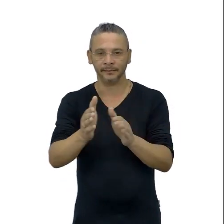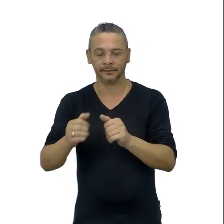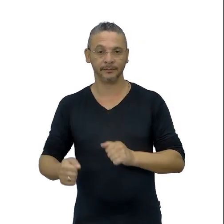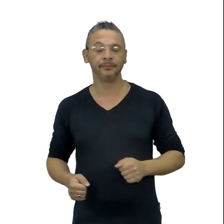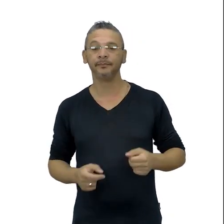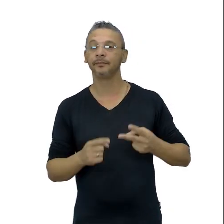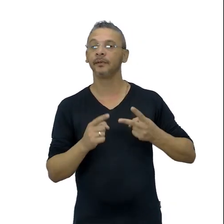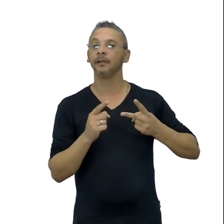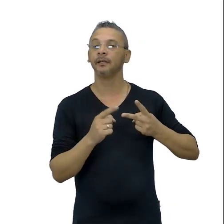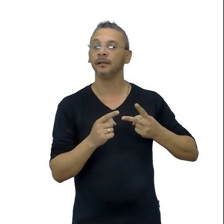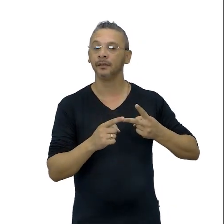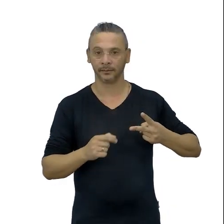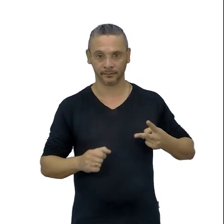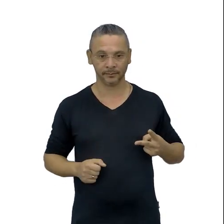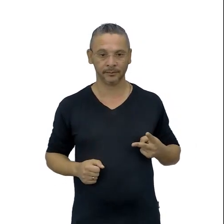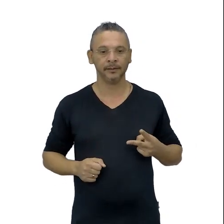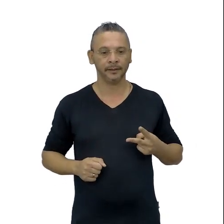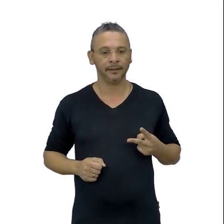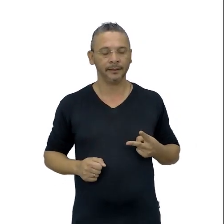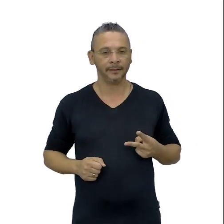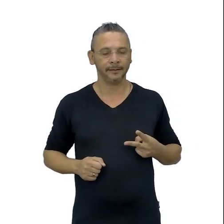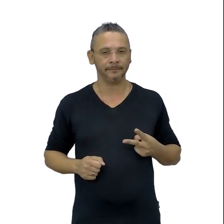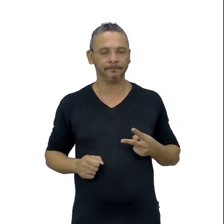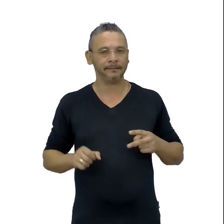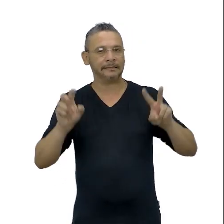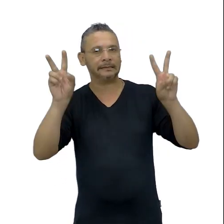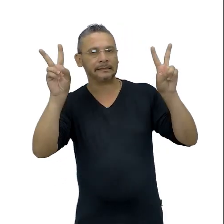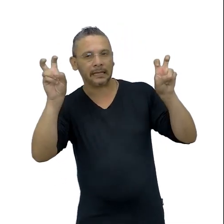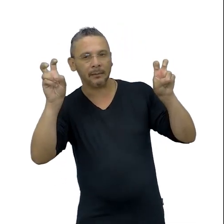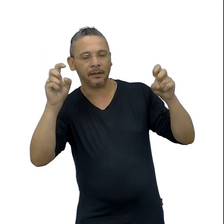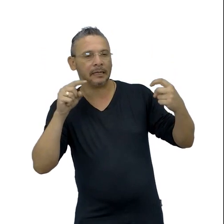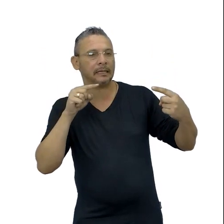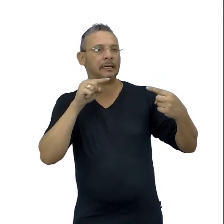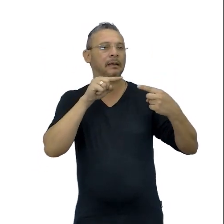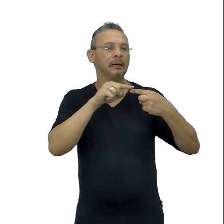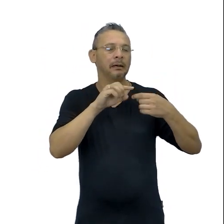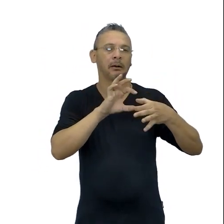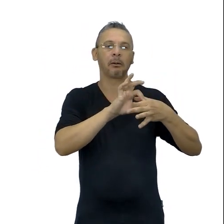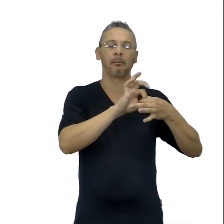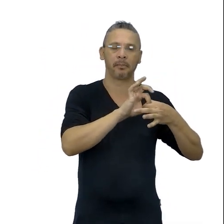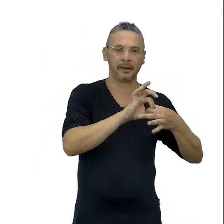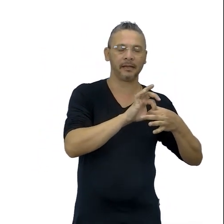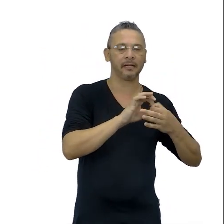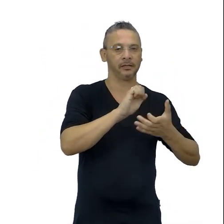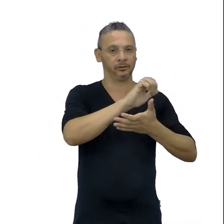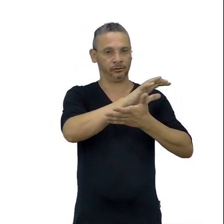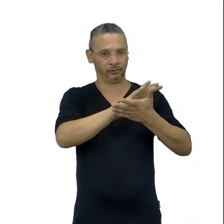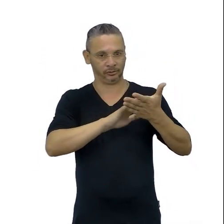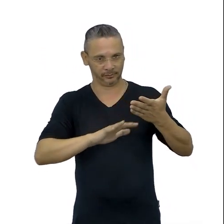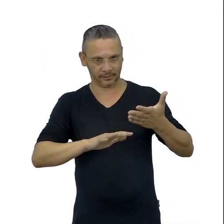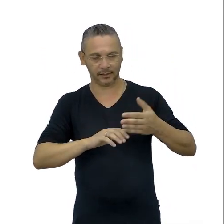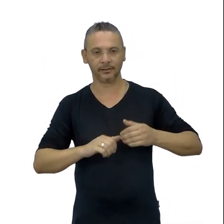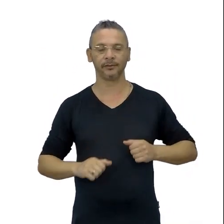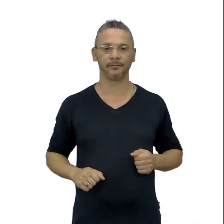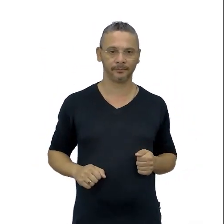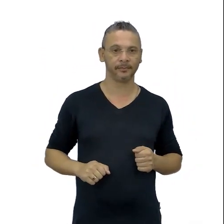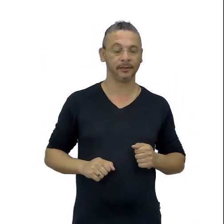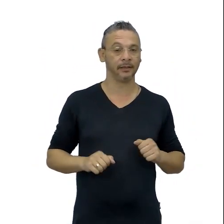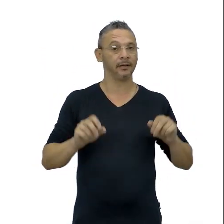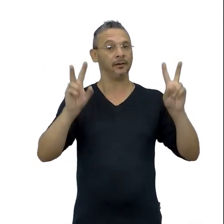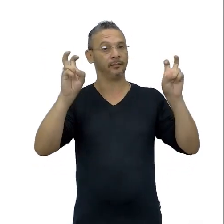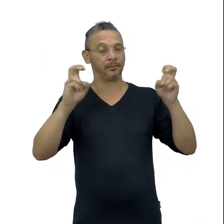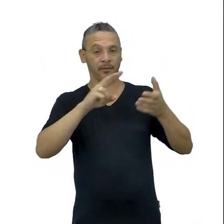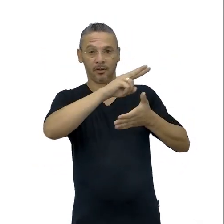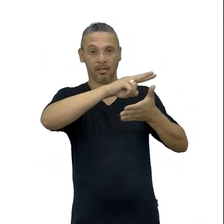o segundo momento em que linkaremos o tema central, letramento, e as atividades propostas na sequência, com ênfase